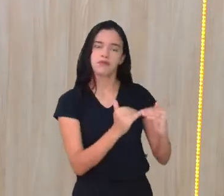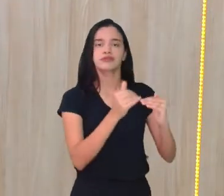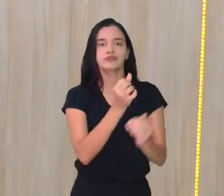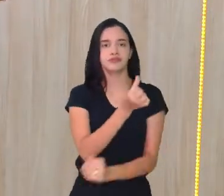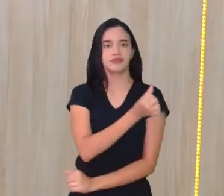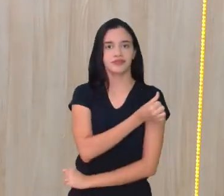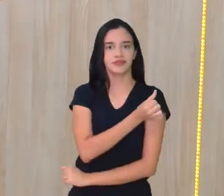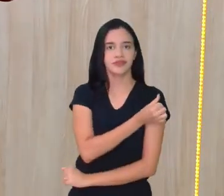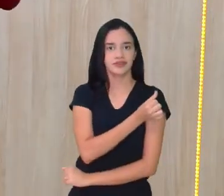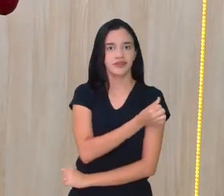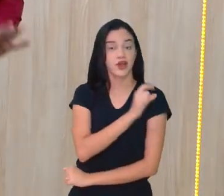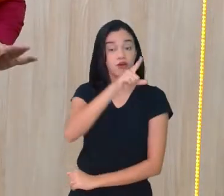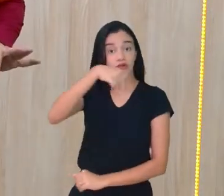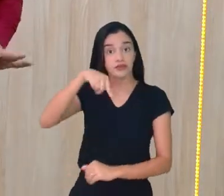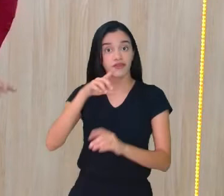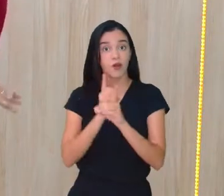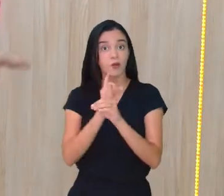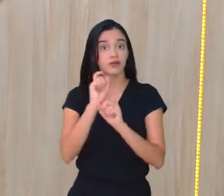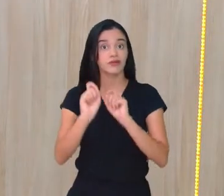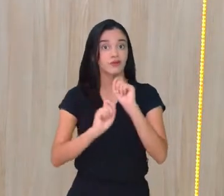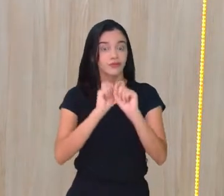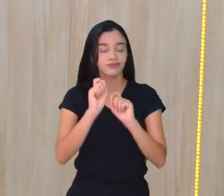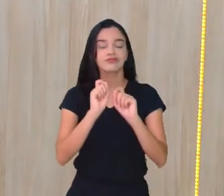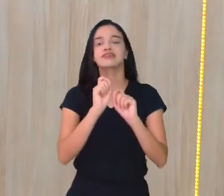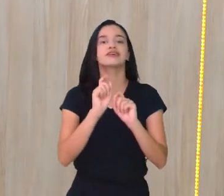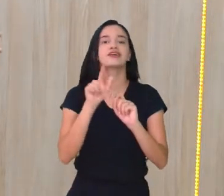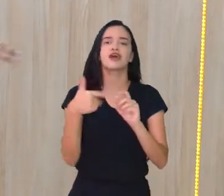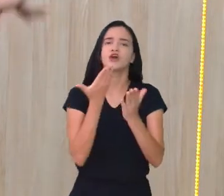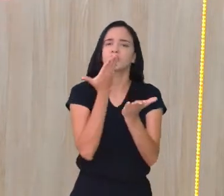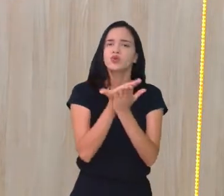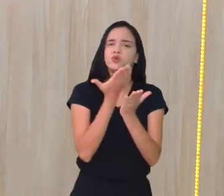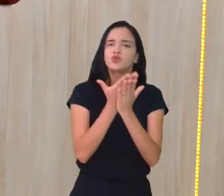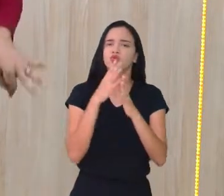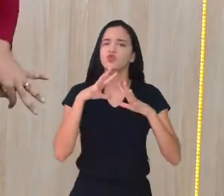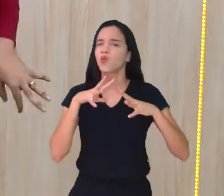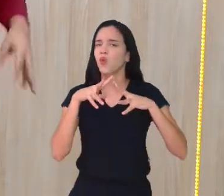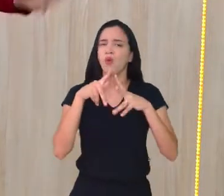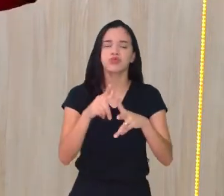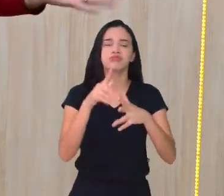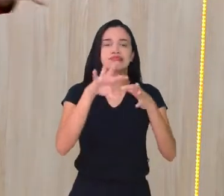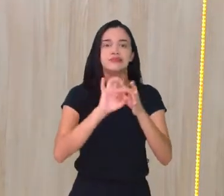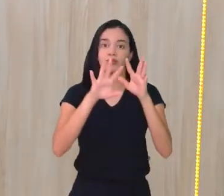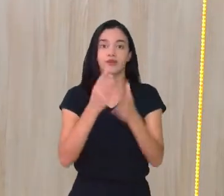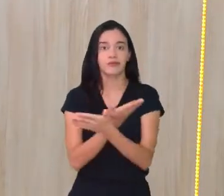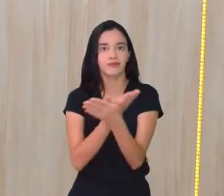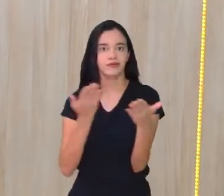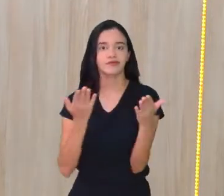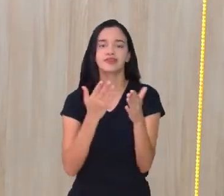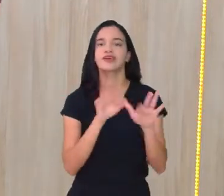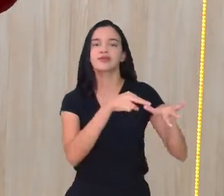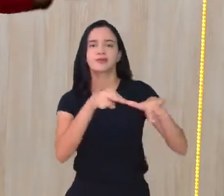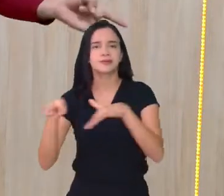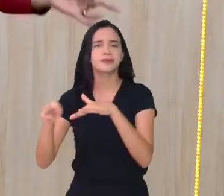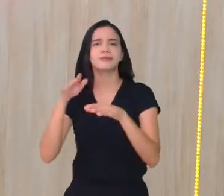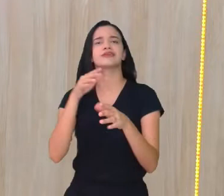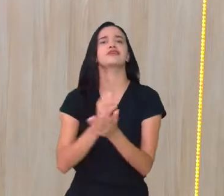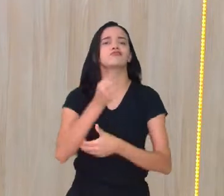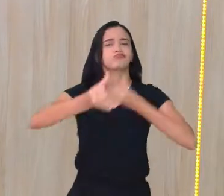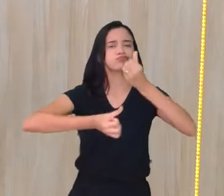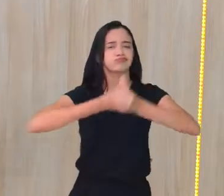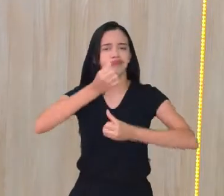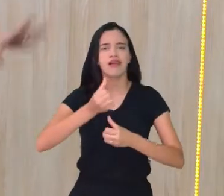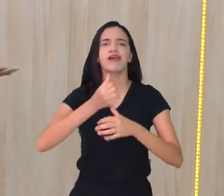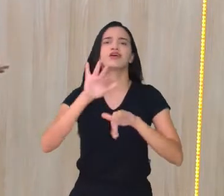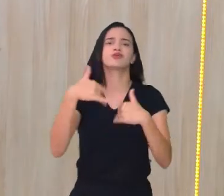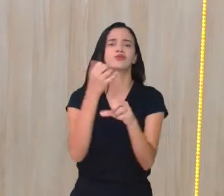sexto ano. Aí você vai encontrar todas as aulas disponíveis para você da semana, do mês, do bimestre, do ano. Tem até as